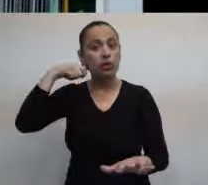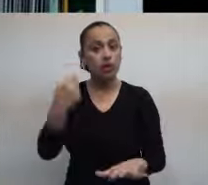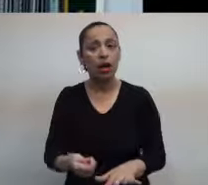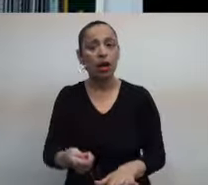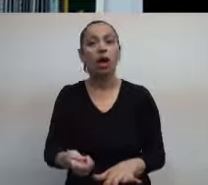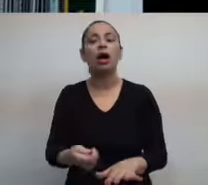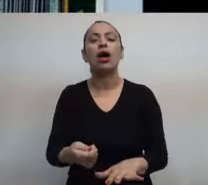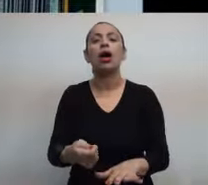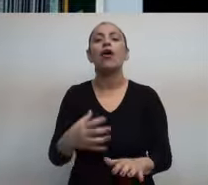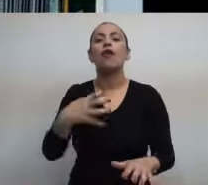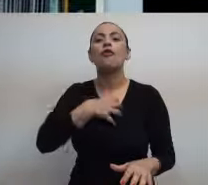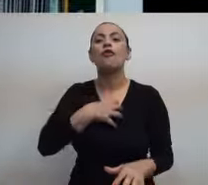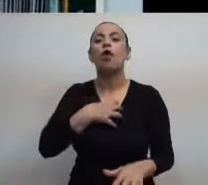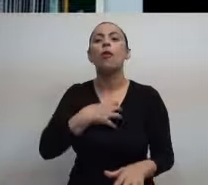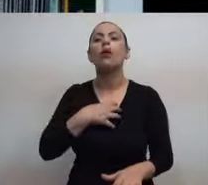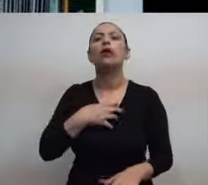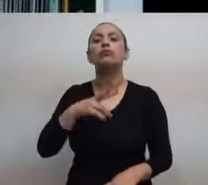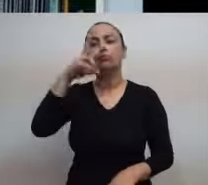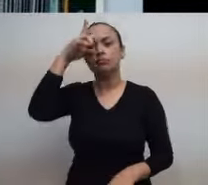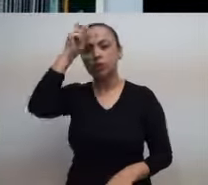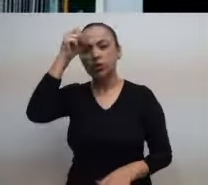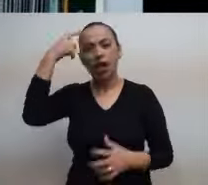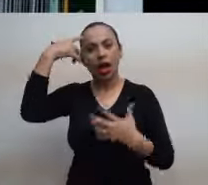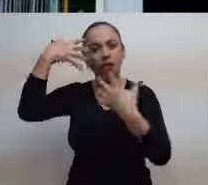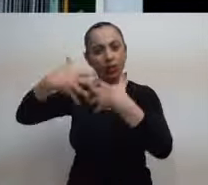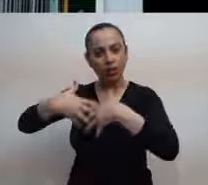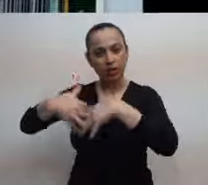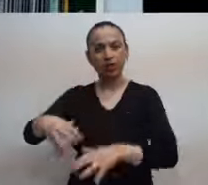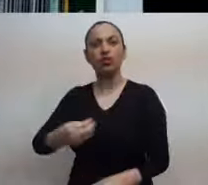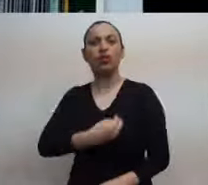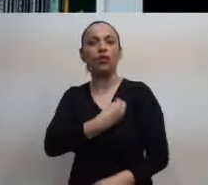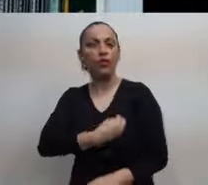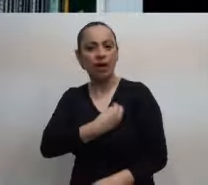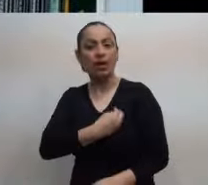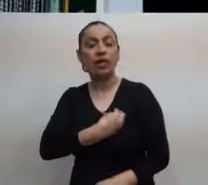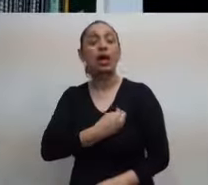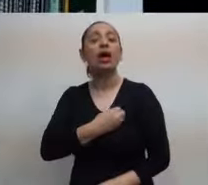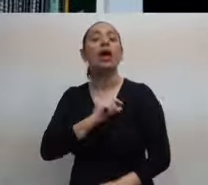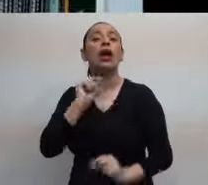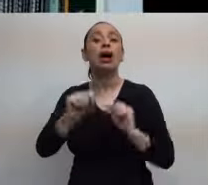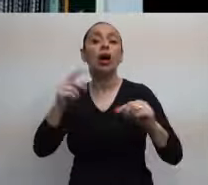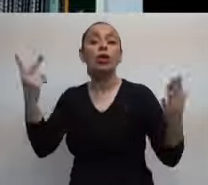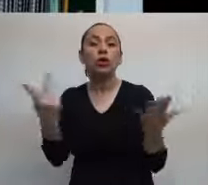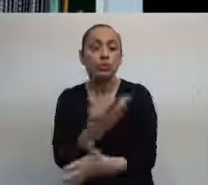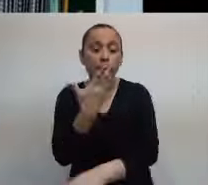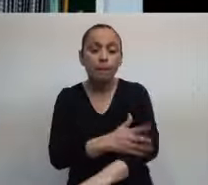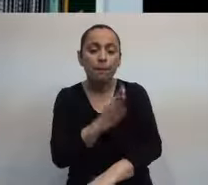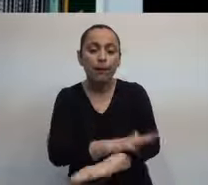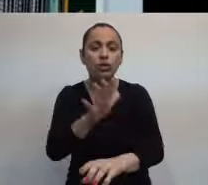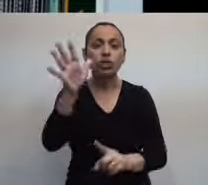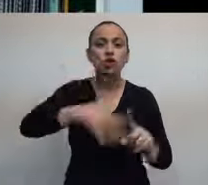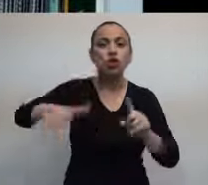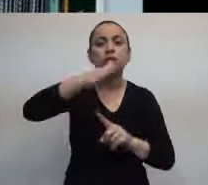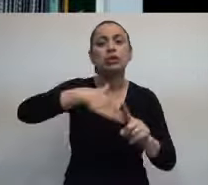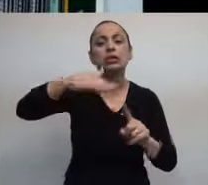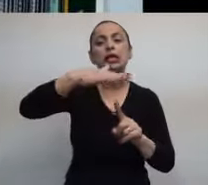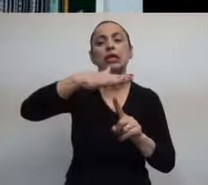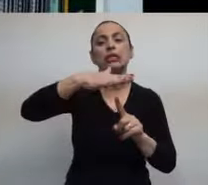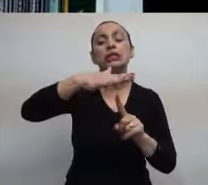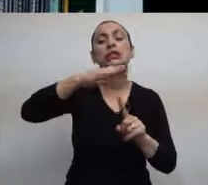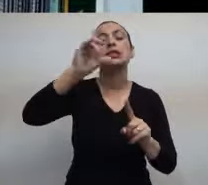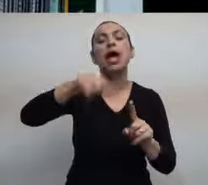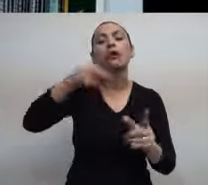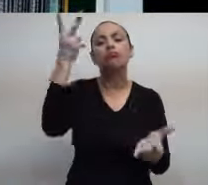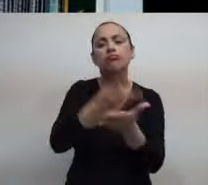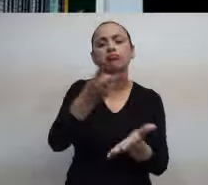mas é uma forma altamente reflexiva de vida, na qual as práticas sociais